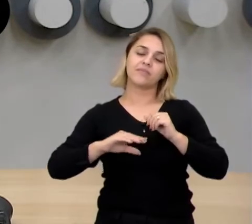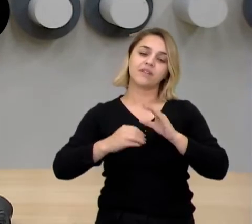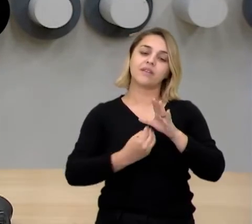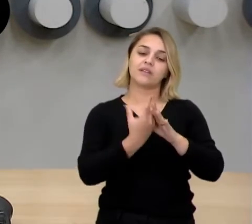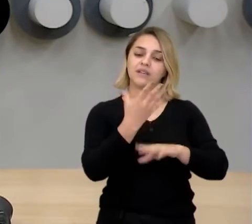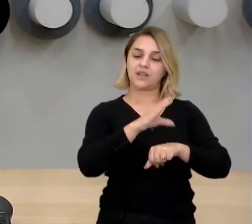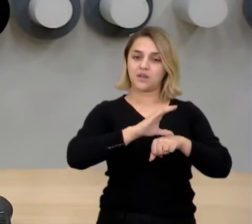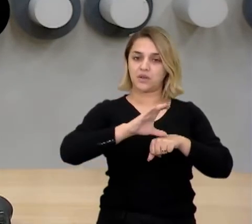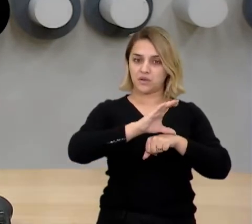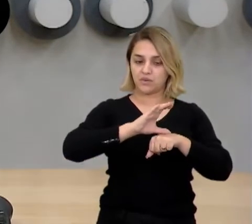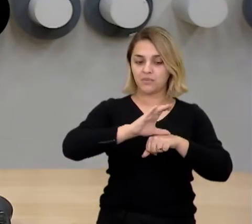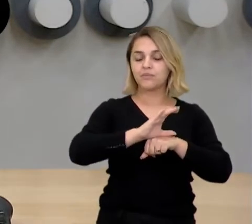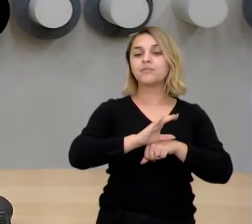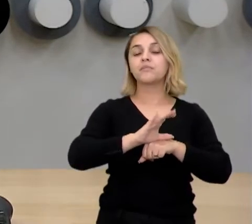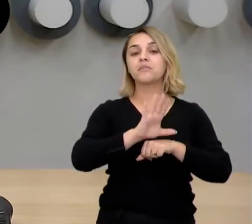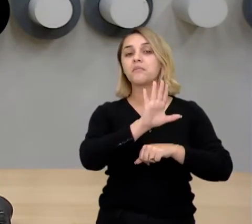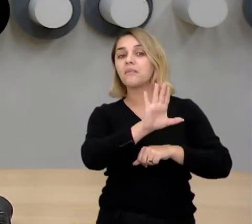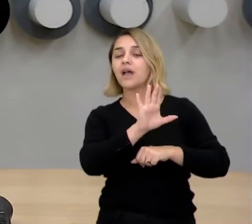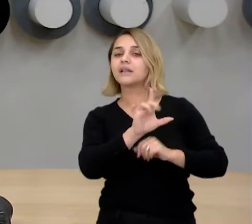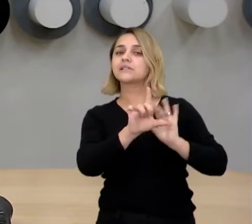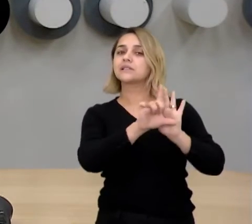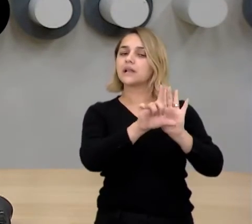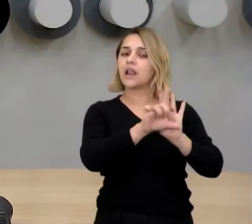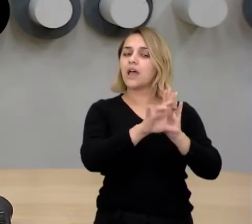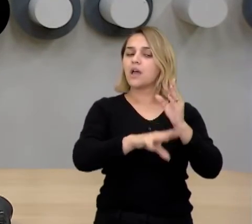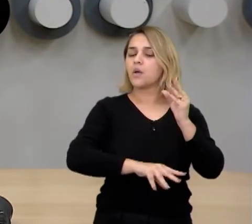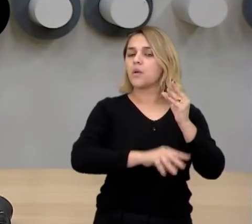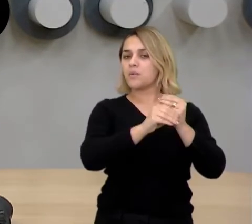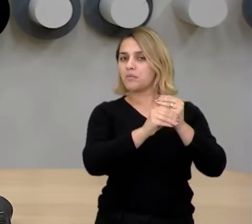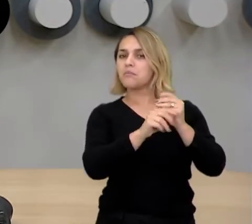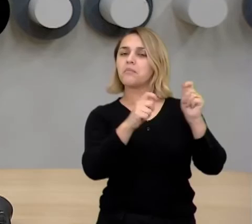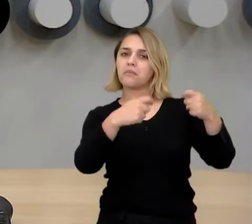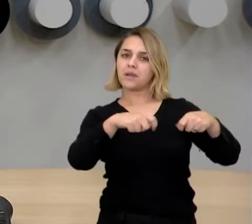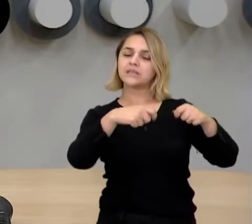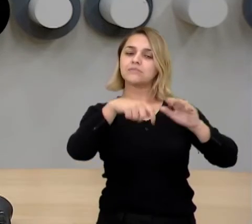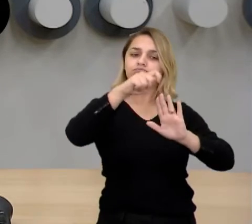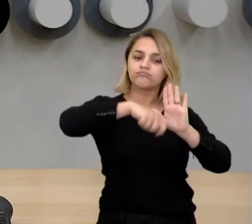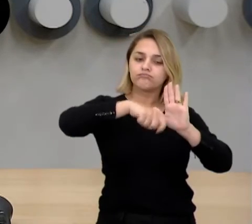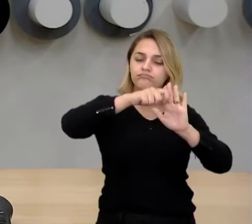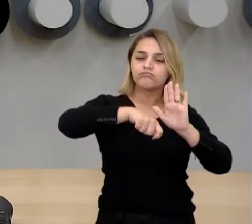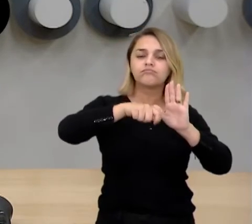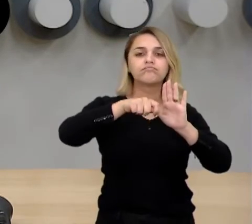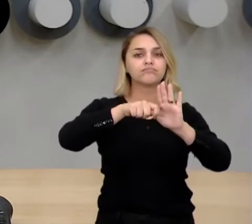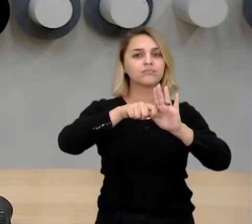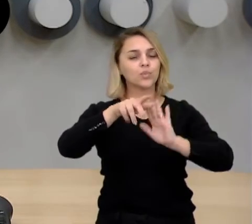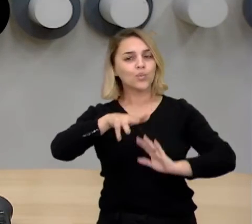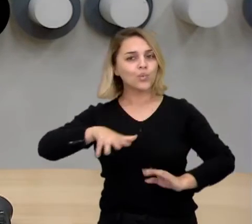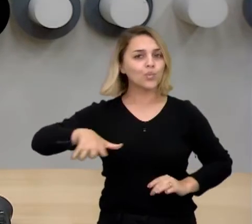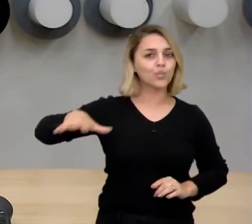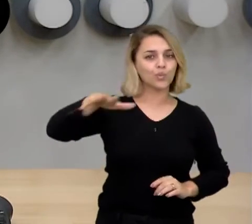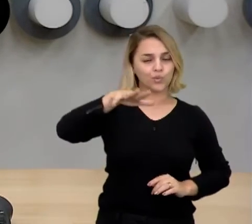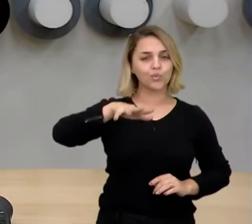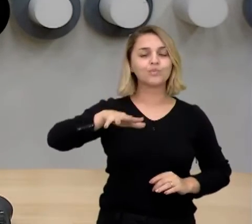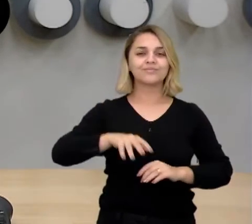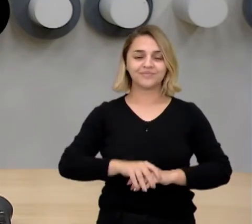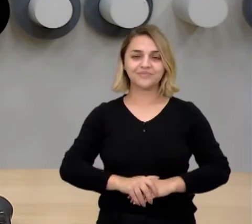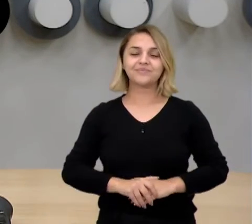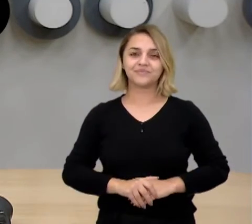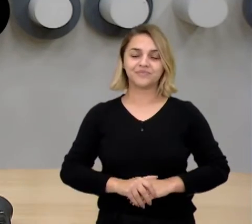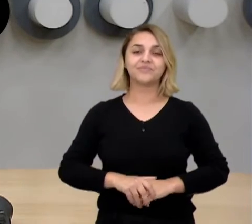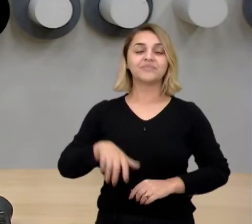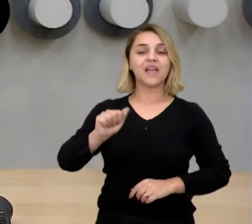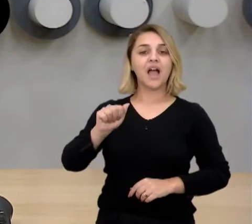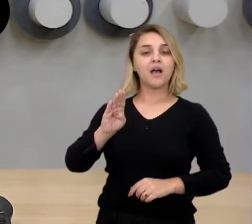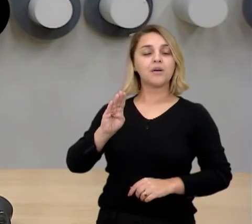Constituição, só que as leis complementares, elas precisam ser aprovadas por maioria absoluta. A maioria absoluta